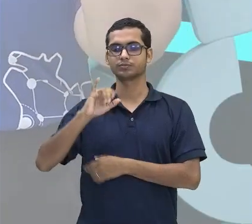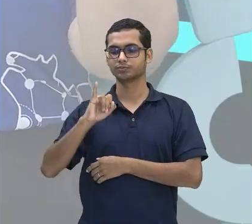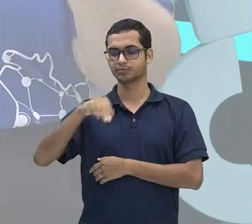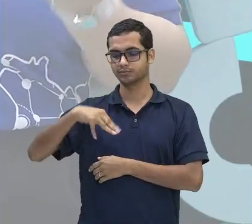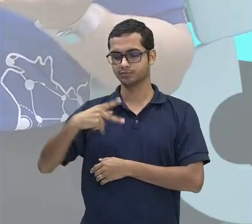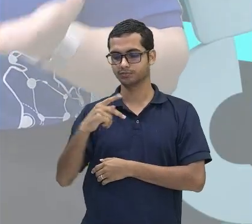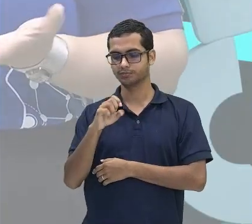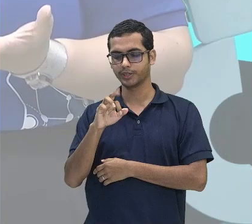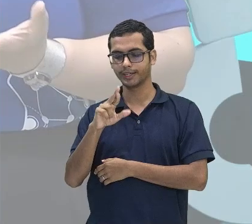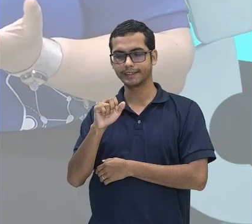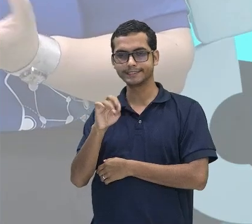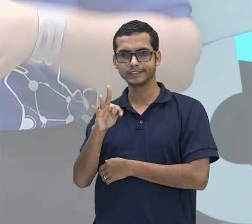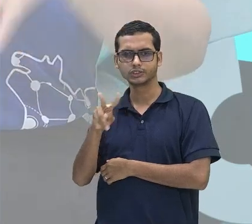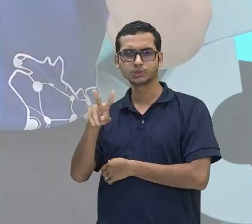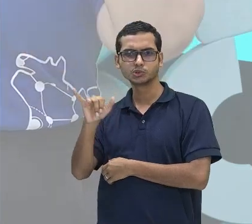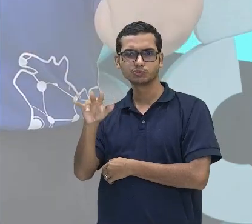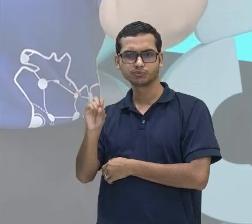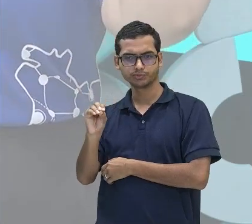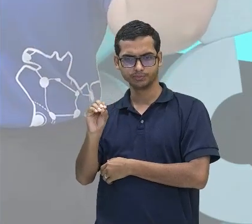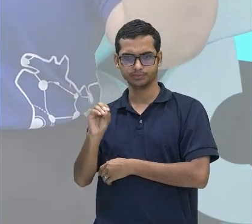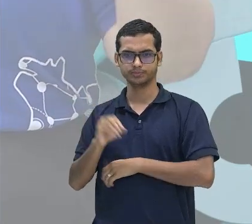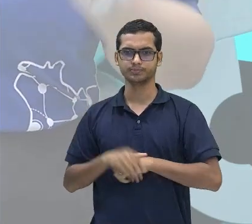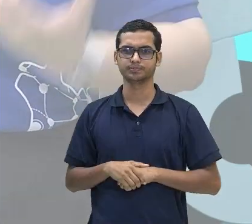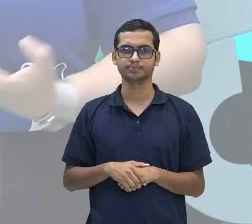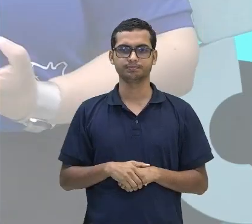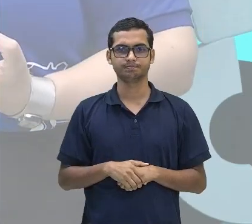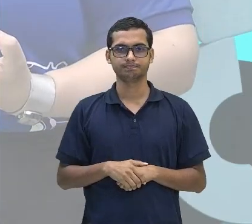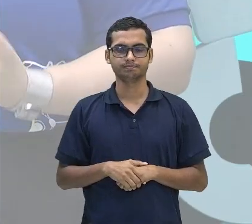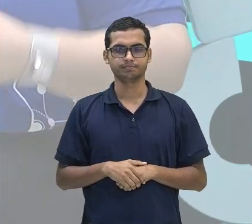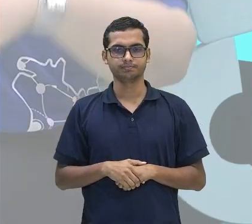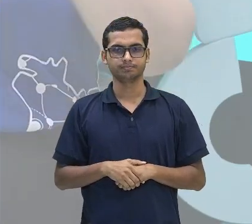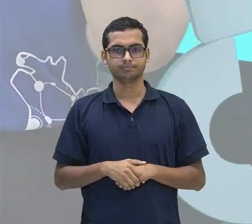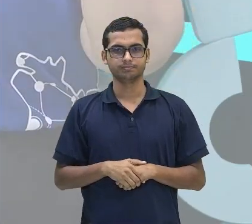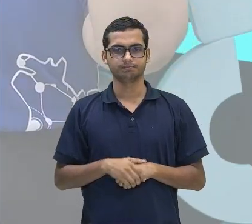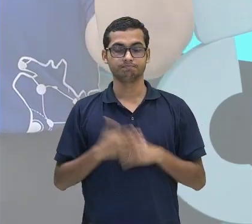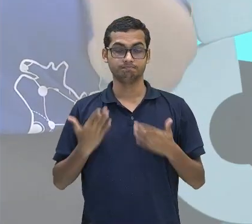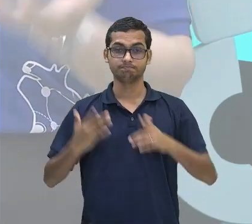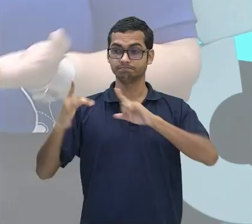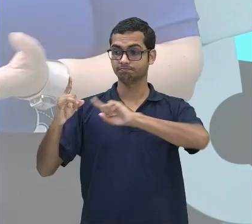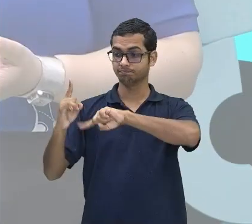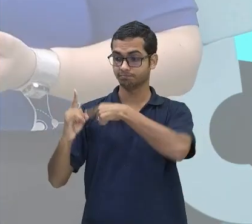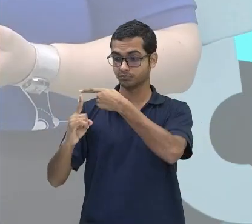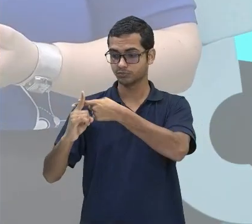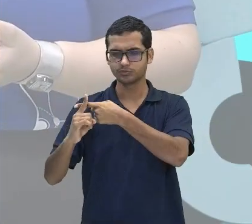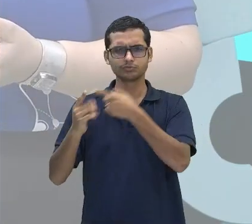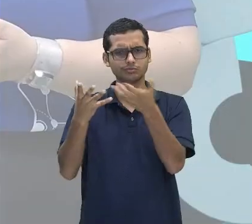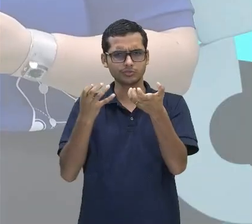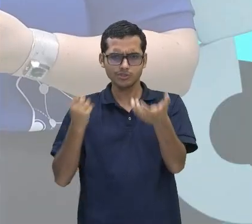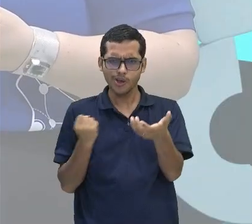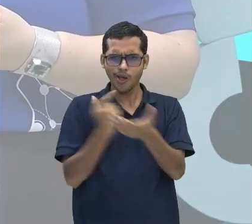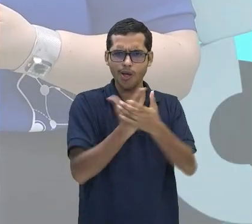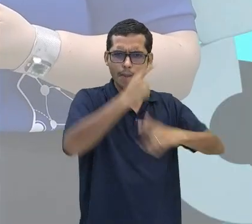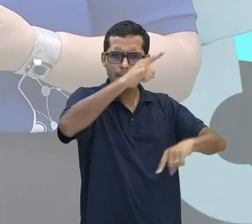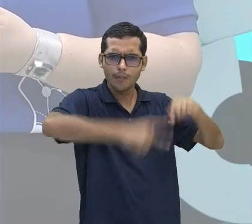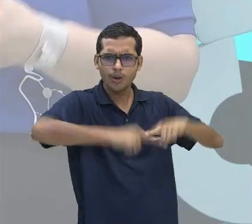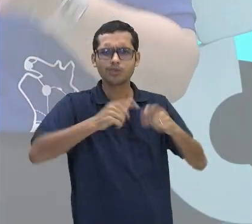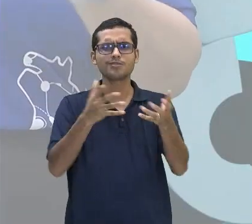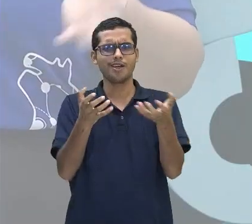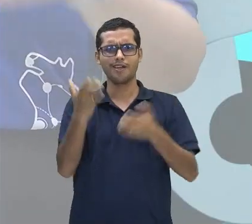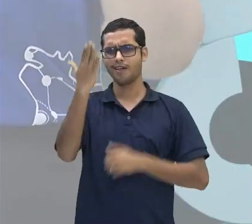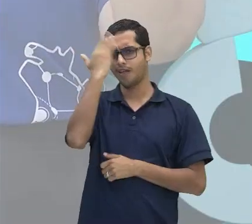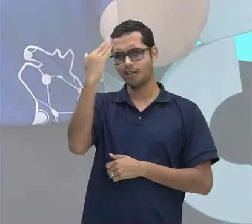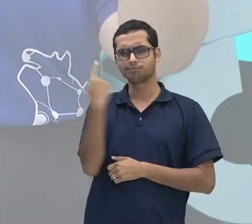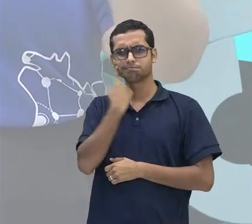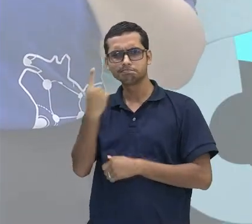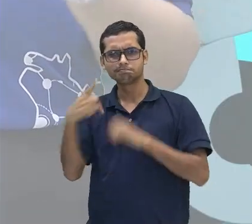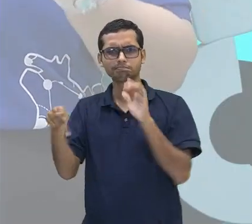fim, os adjetivos persuasivos. Então, coisas positivas, né? Se você vai comprar um produto, você quer ouvir coisas boas sobre ele,